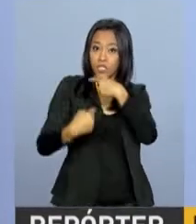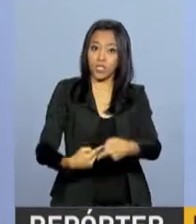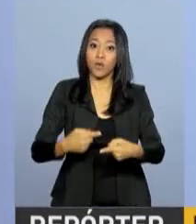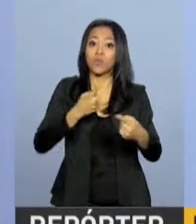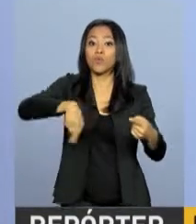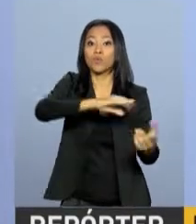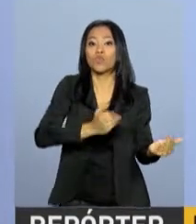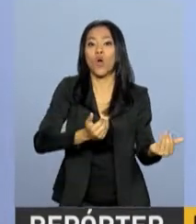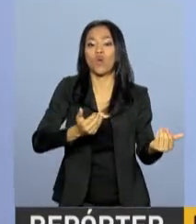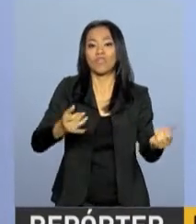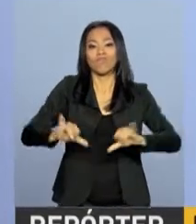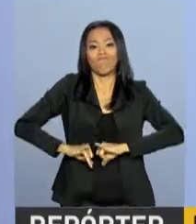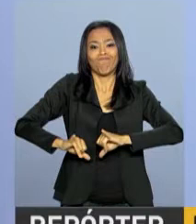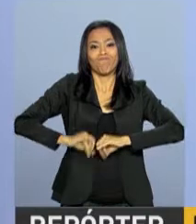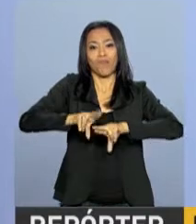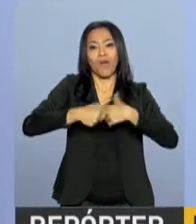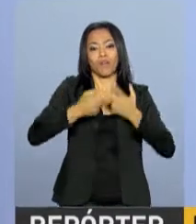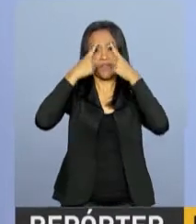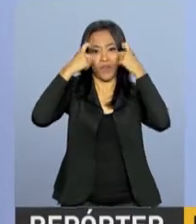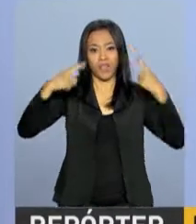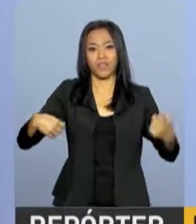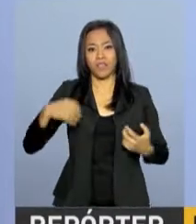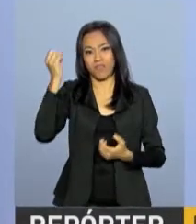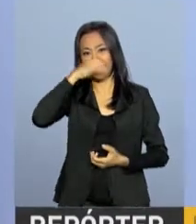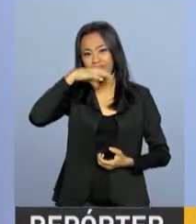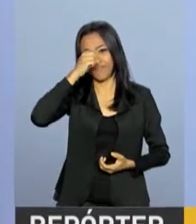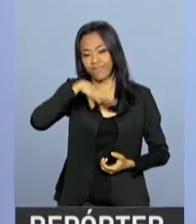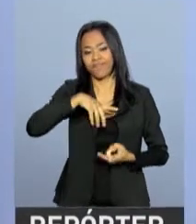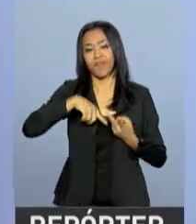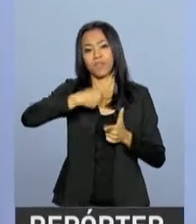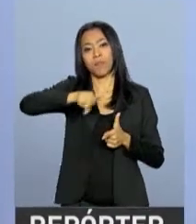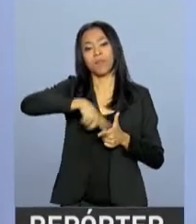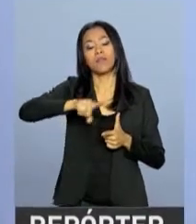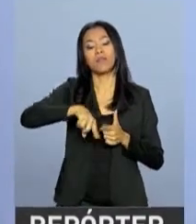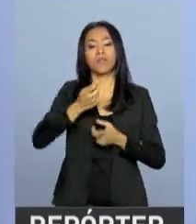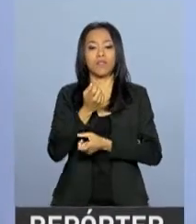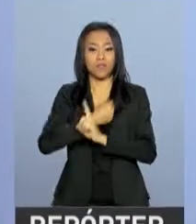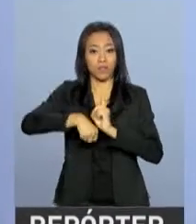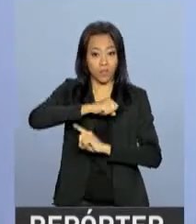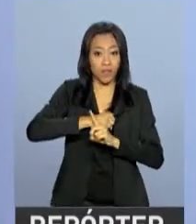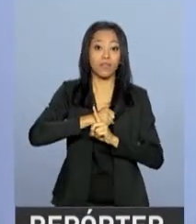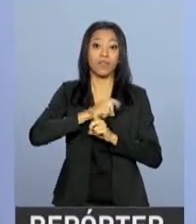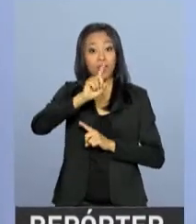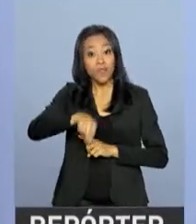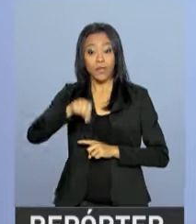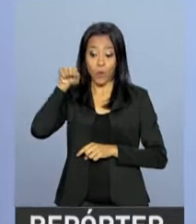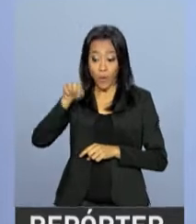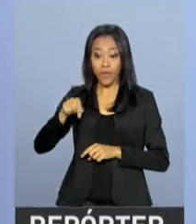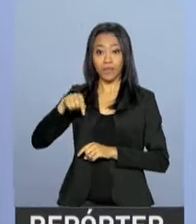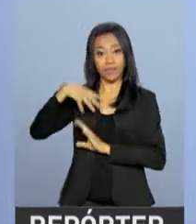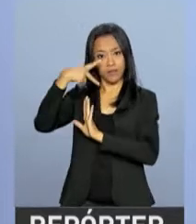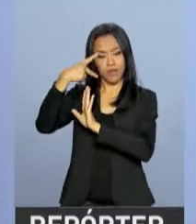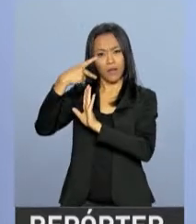pela violência pela exploração pelos problemas sociais e justamente com esse lançamento do